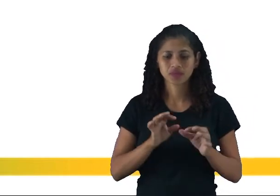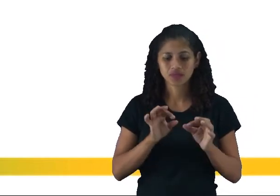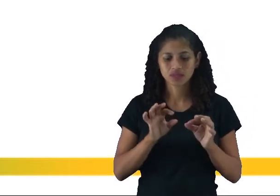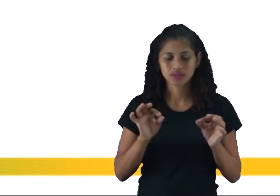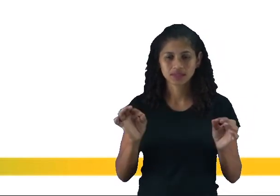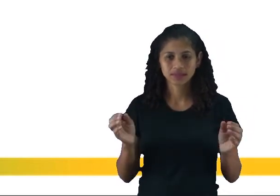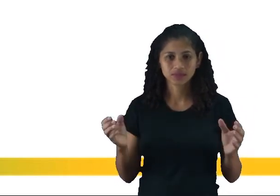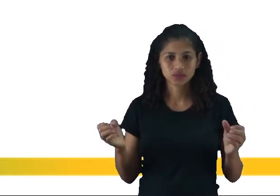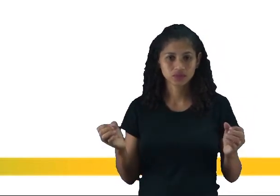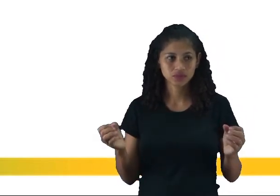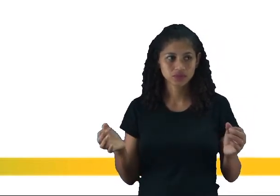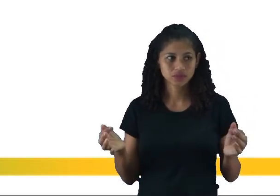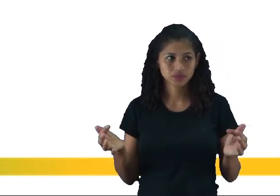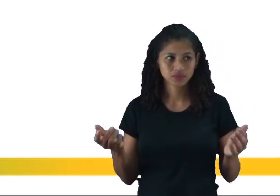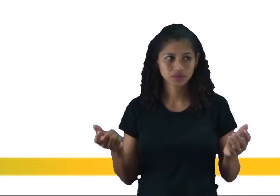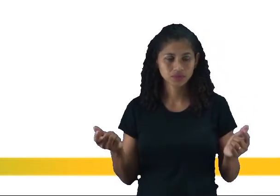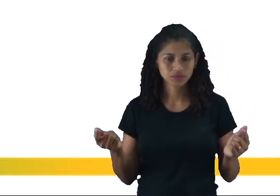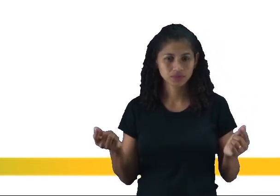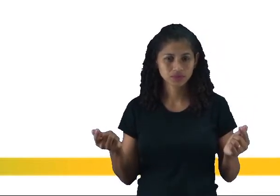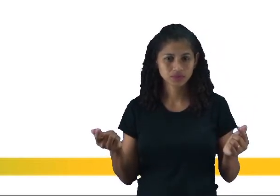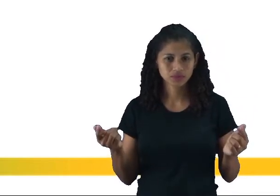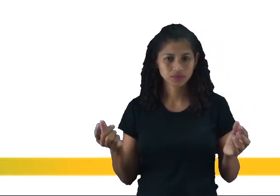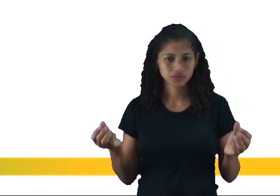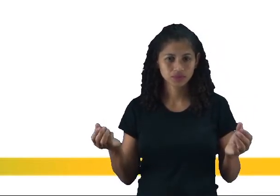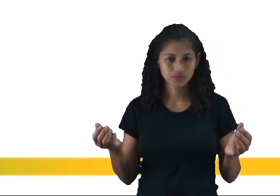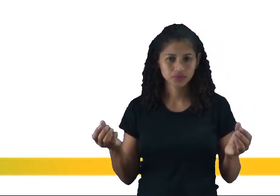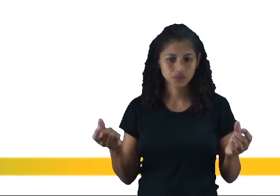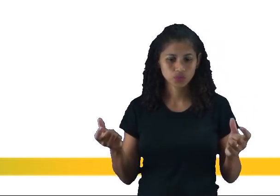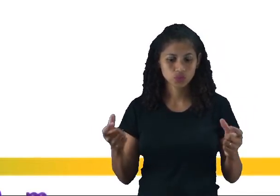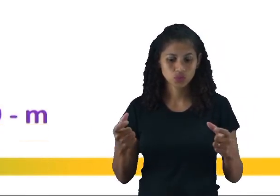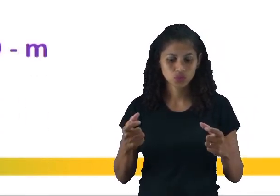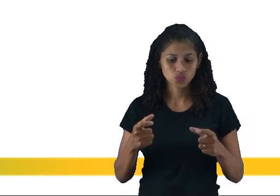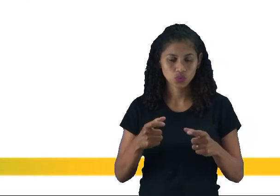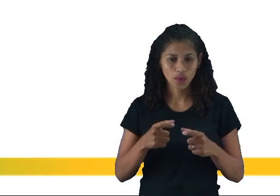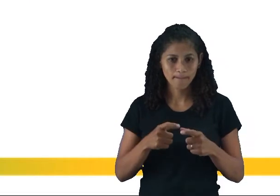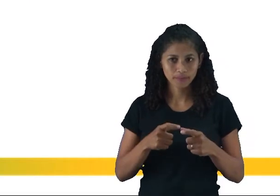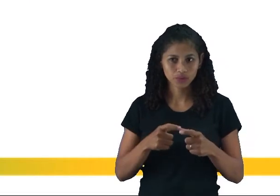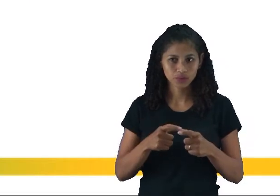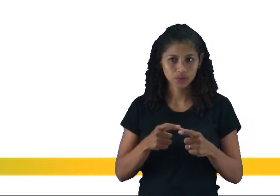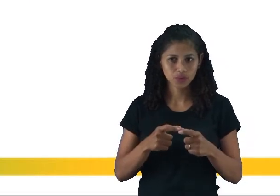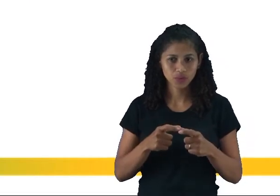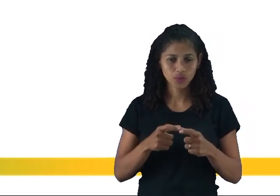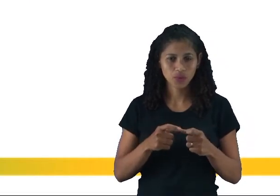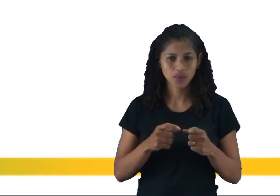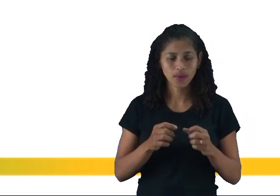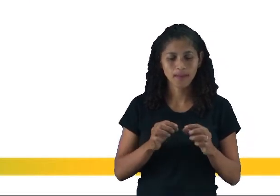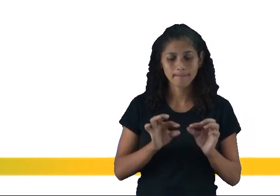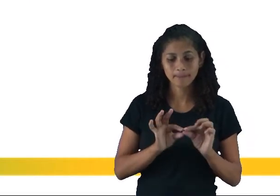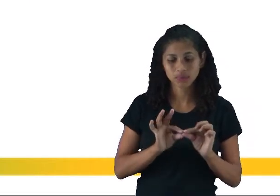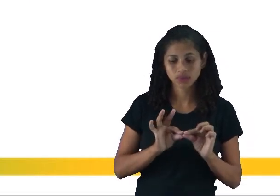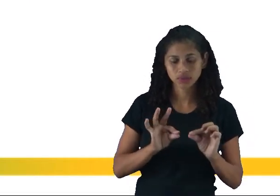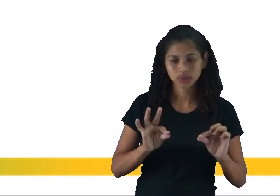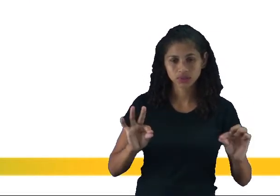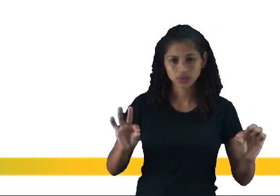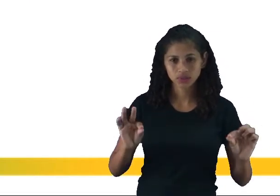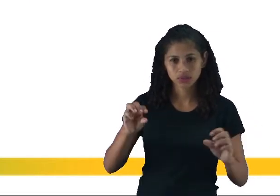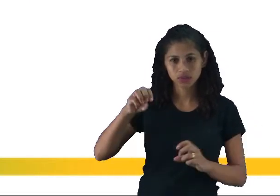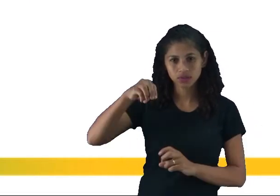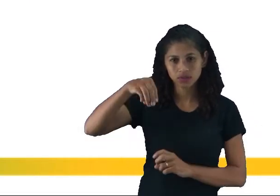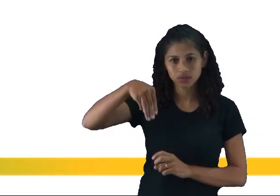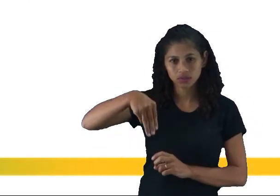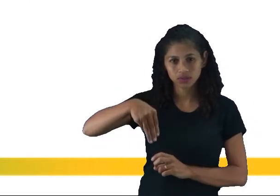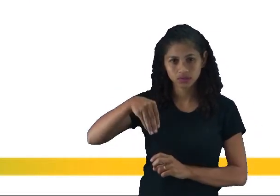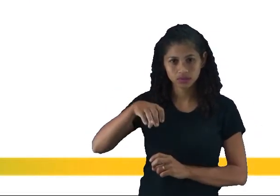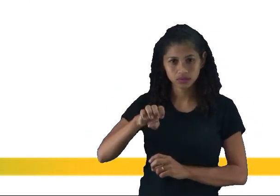a distância entre a sua casa e um comércio no seu bairro, por exemplo, ele é medido em metros, representado aí